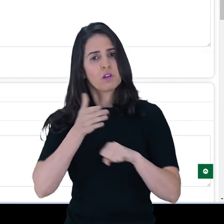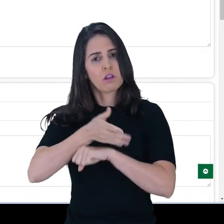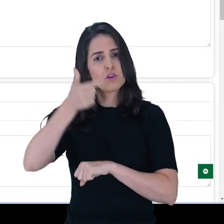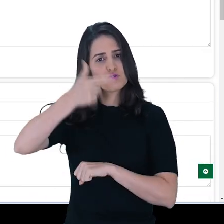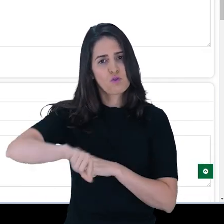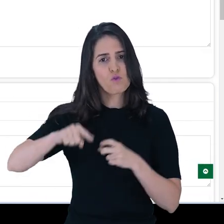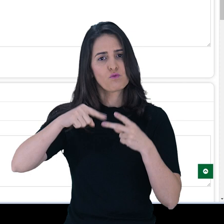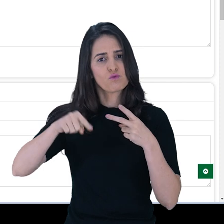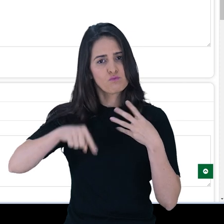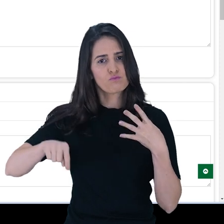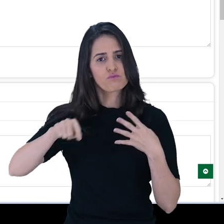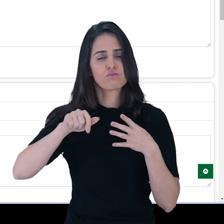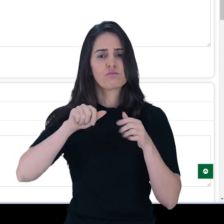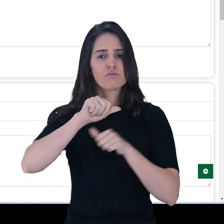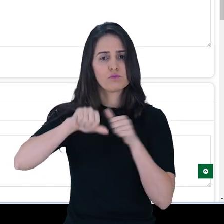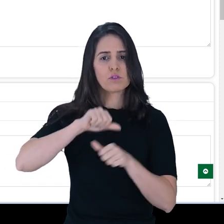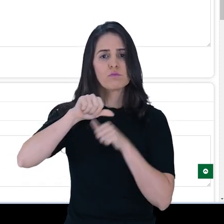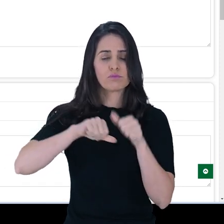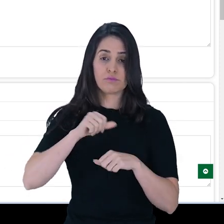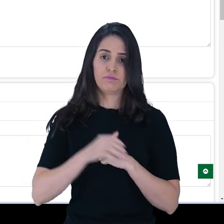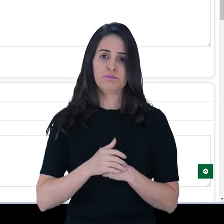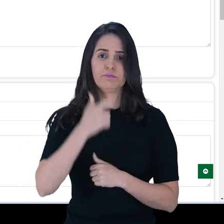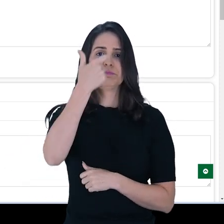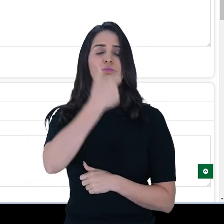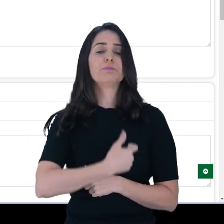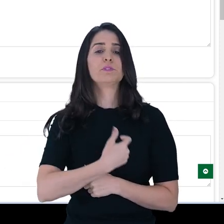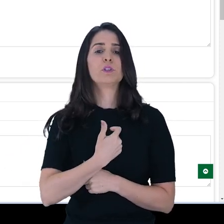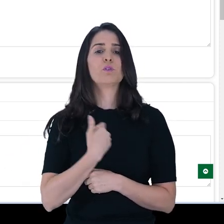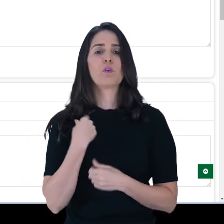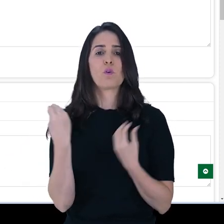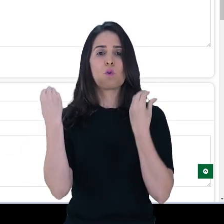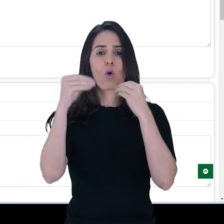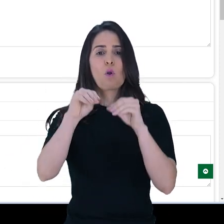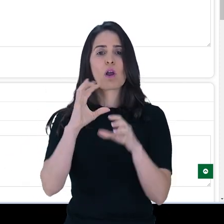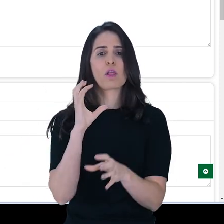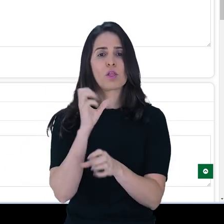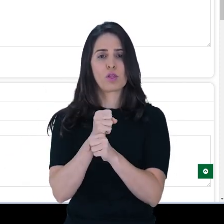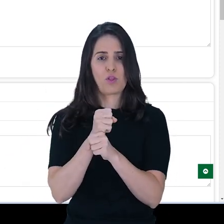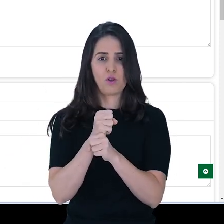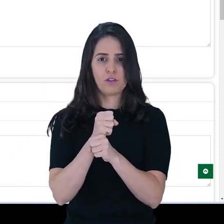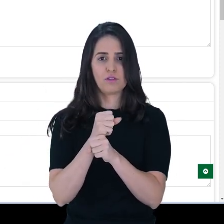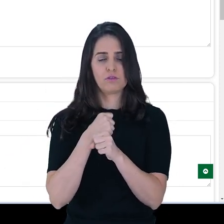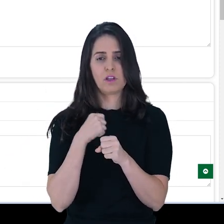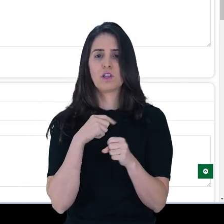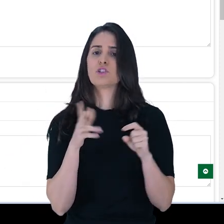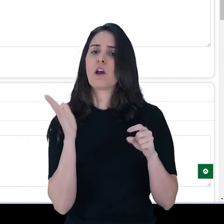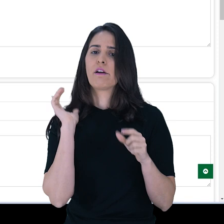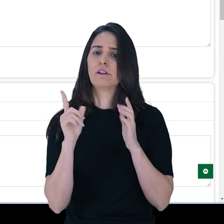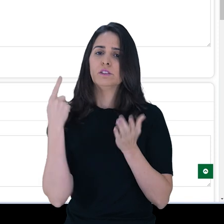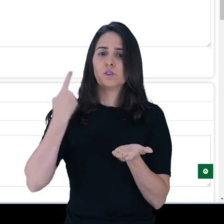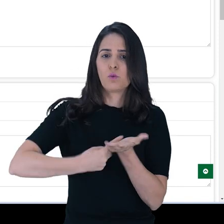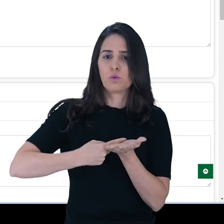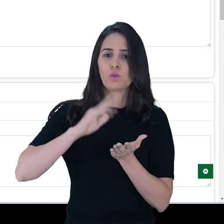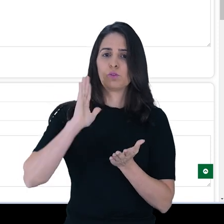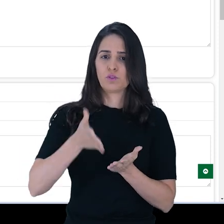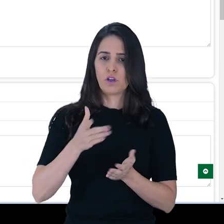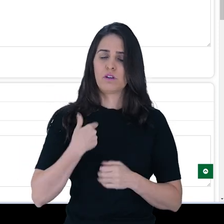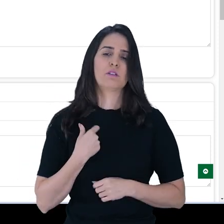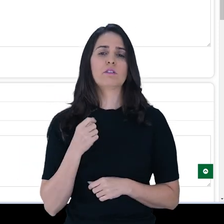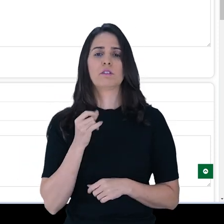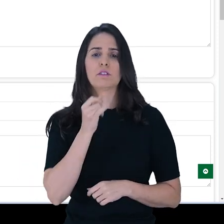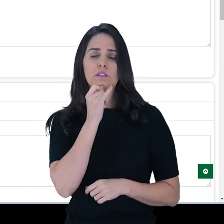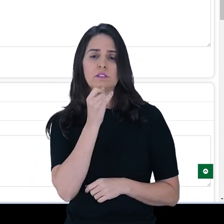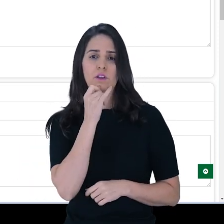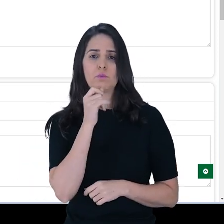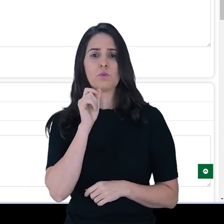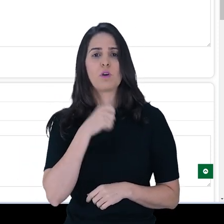aqui em feedback colocar uma nota que vai estar configurada de acordo com o valor da atividade então aqui